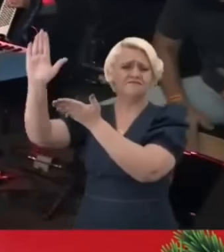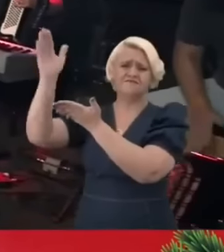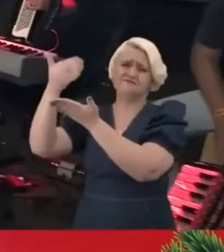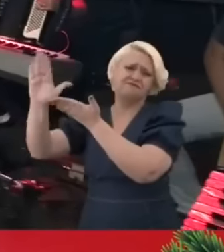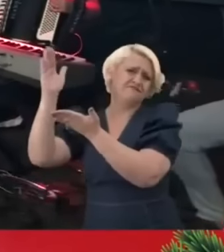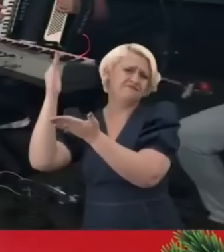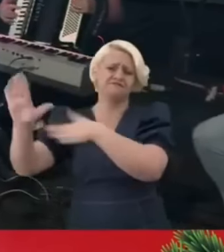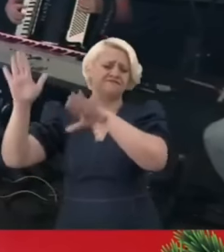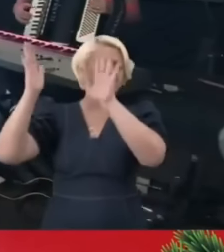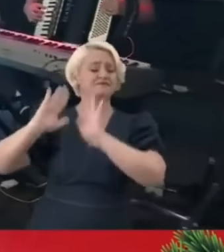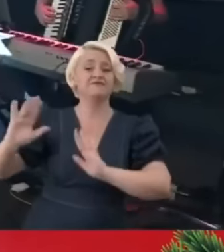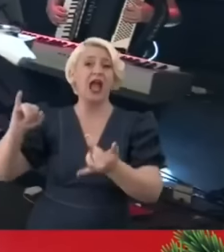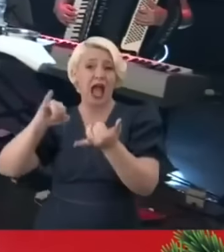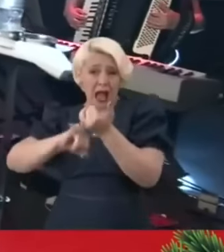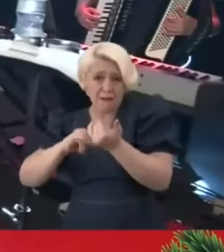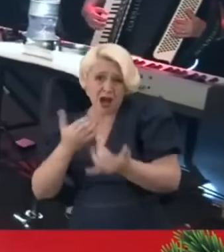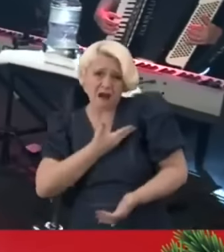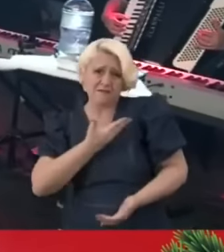fora,